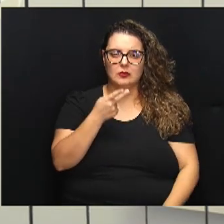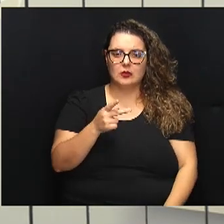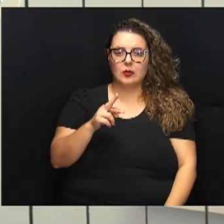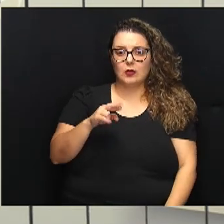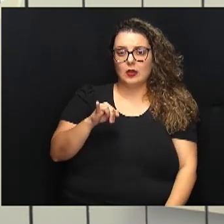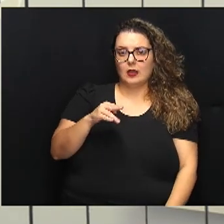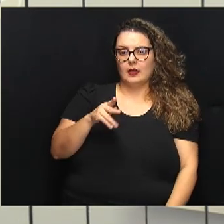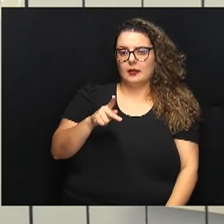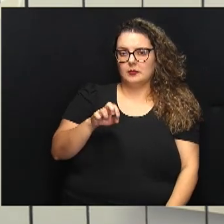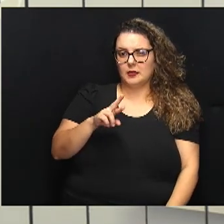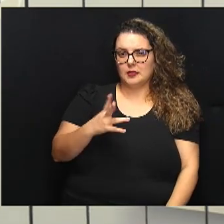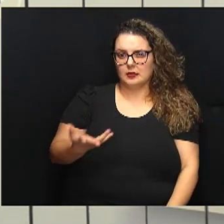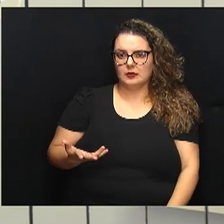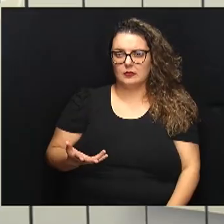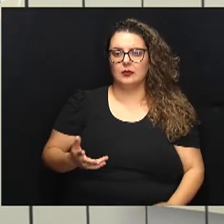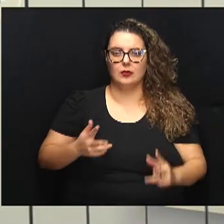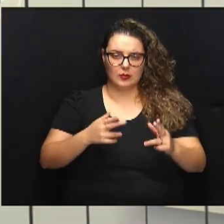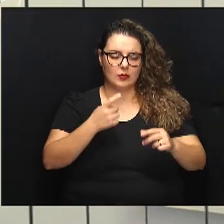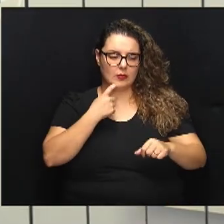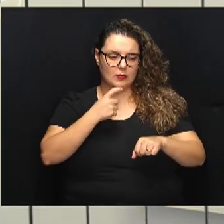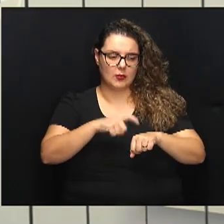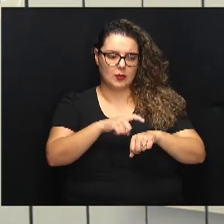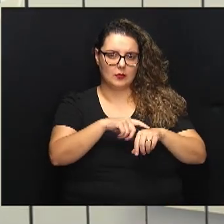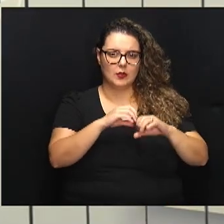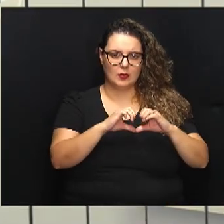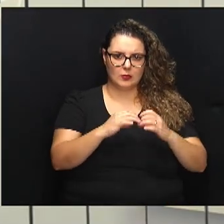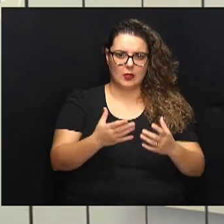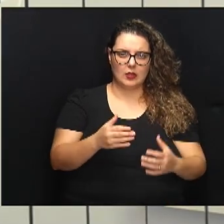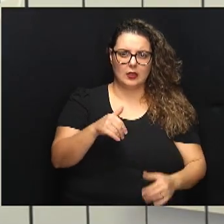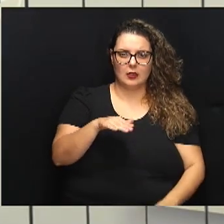que está em alta, como o morango do amor, é